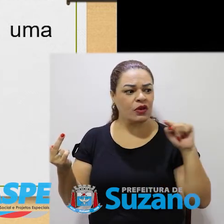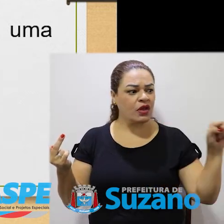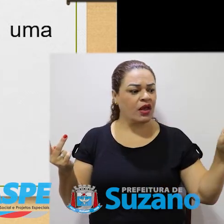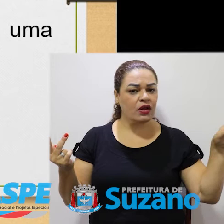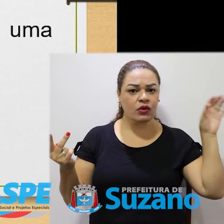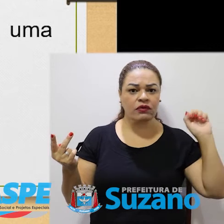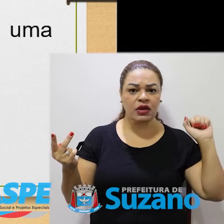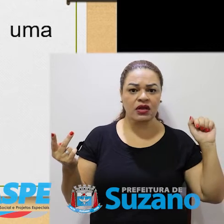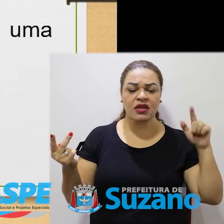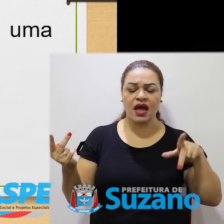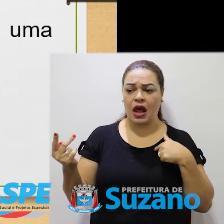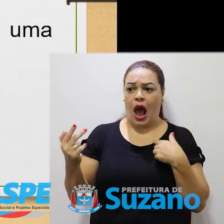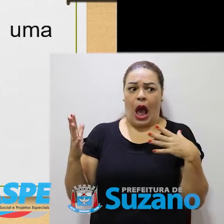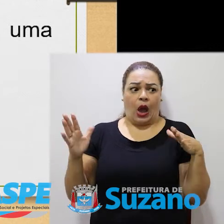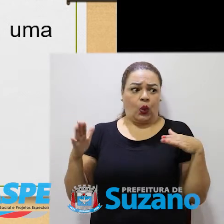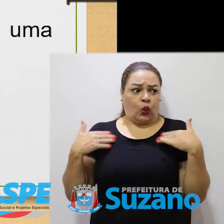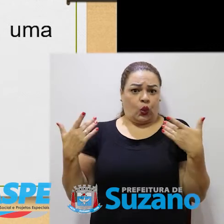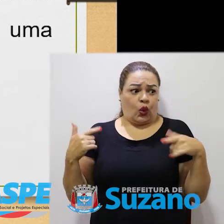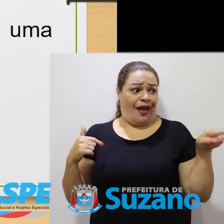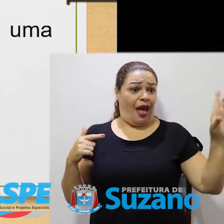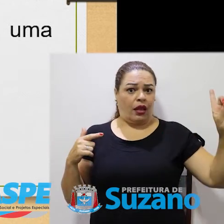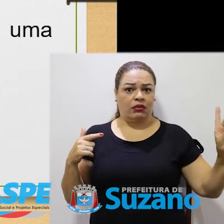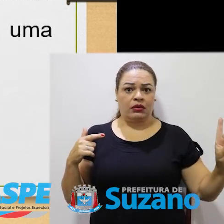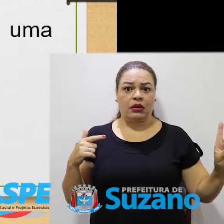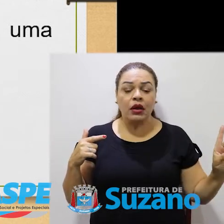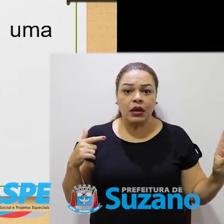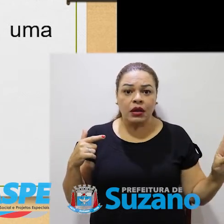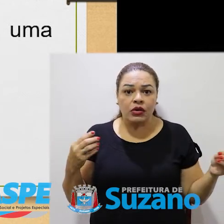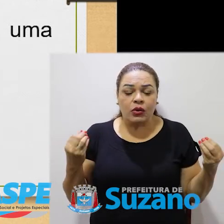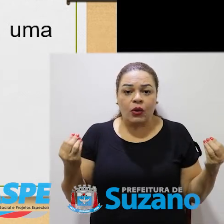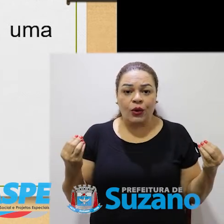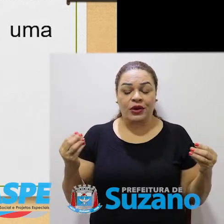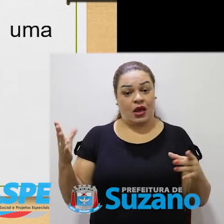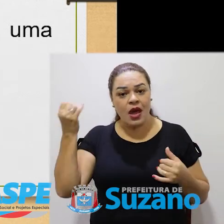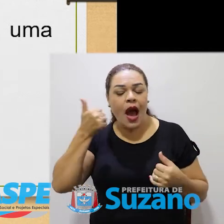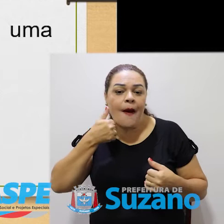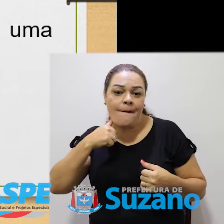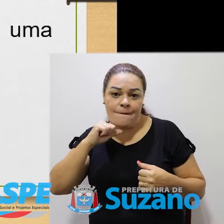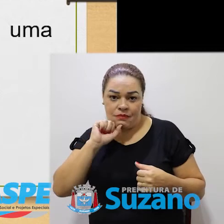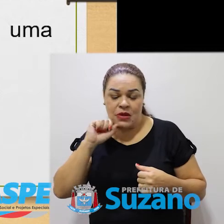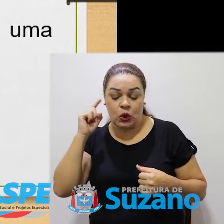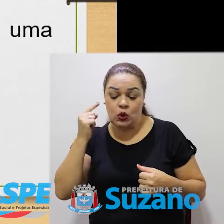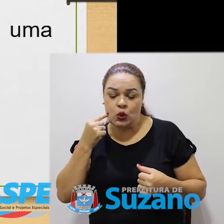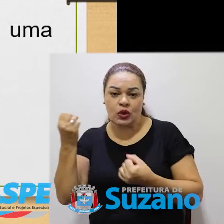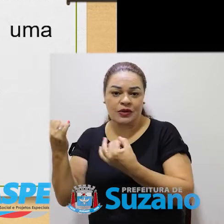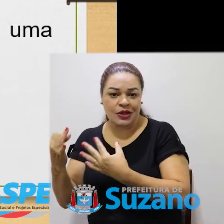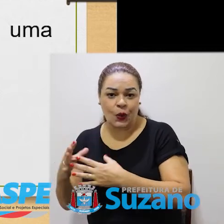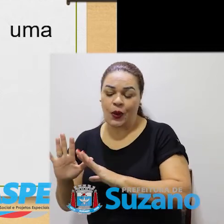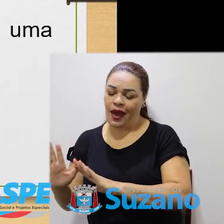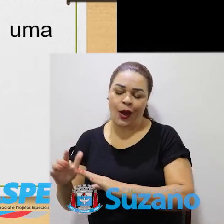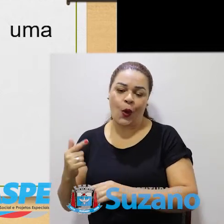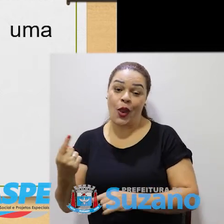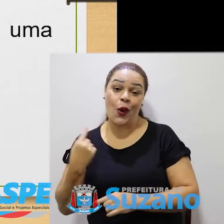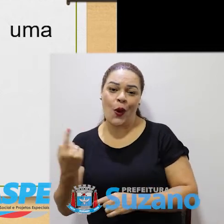incomum e não a da amiga. As pessoas eram como a sua amiga e a mãe. Sam não possuía